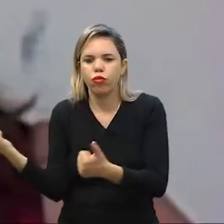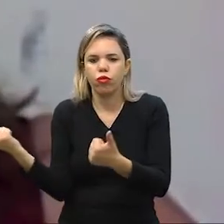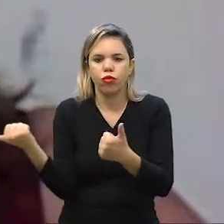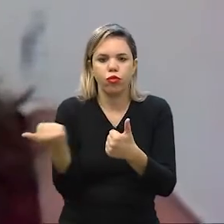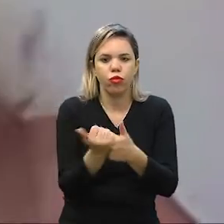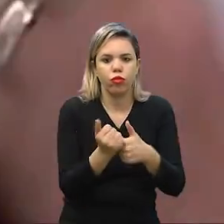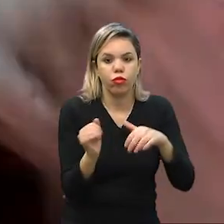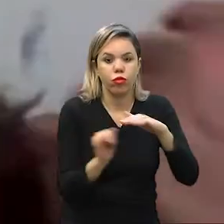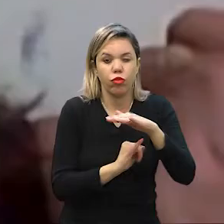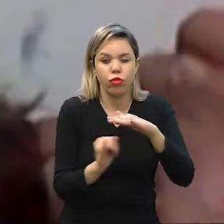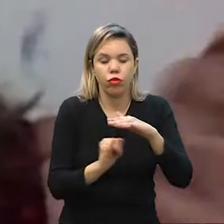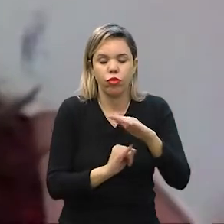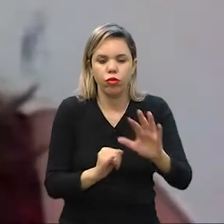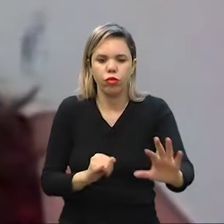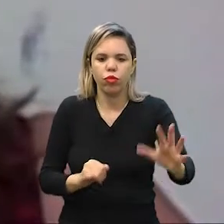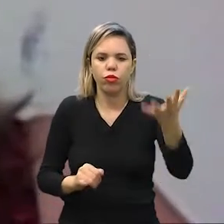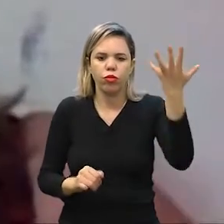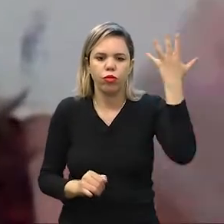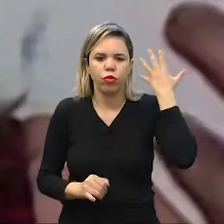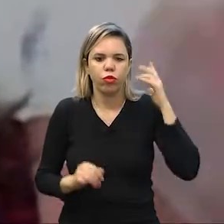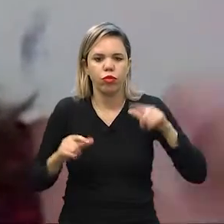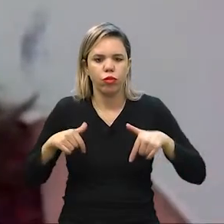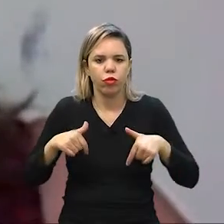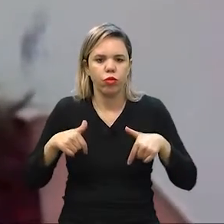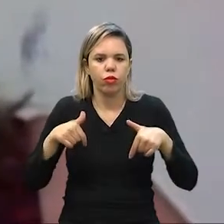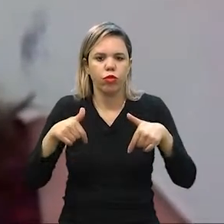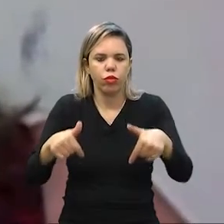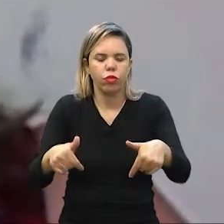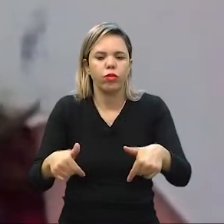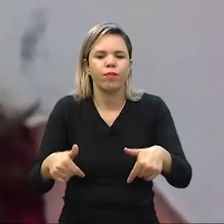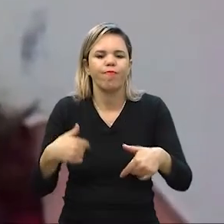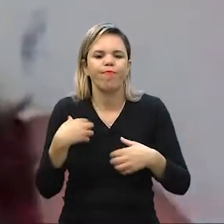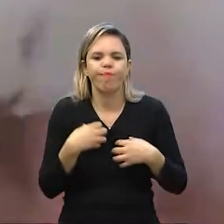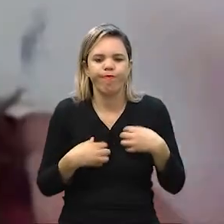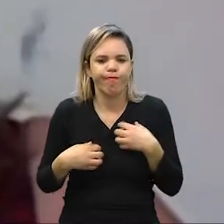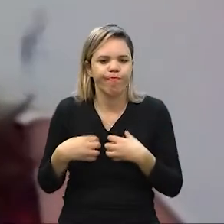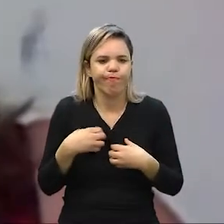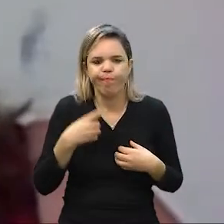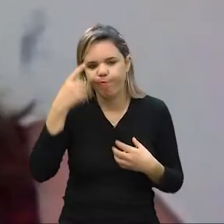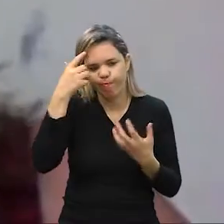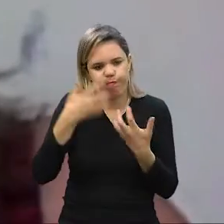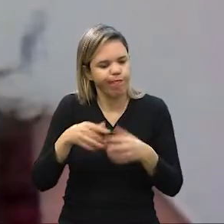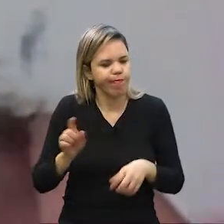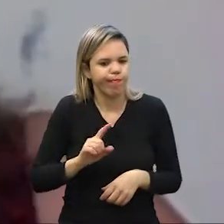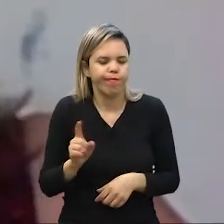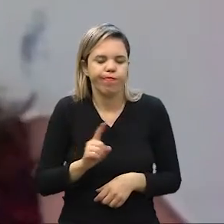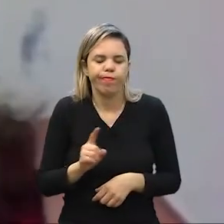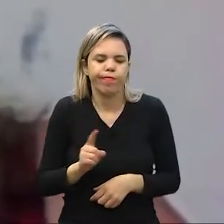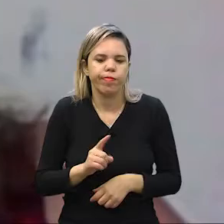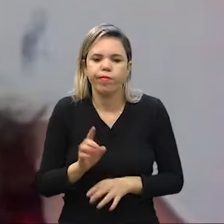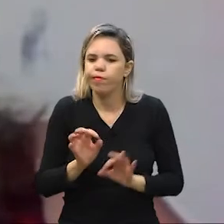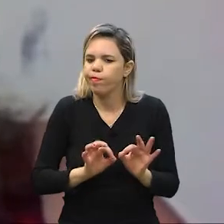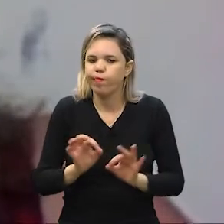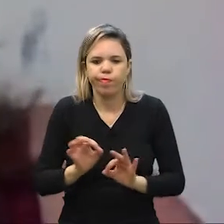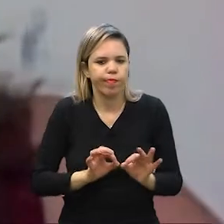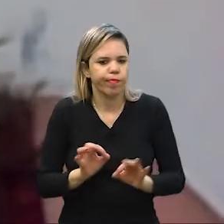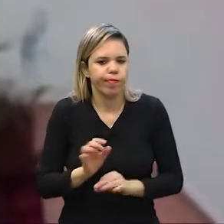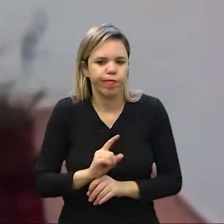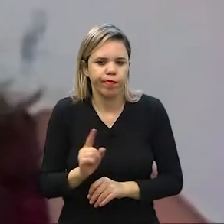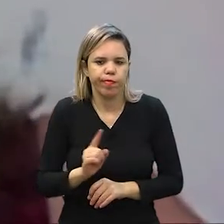Florestal. Então, numa atitude bastante intempestiva, impensada, não